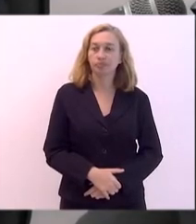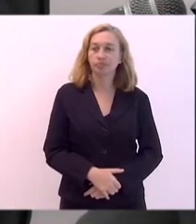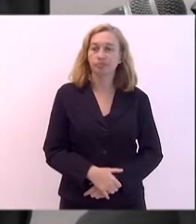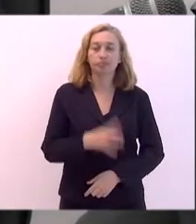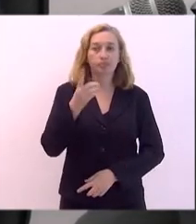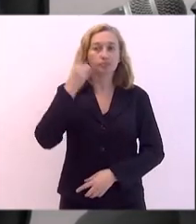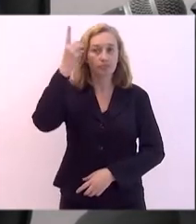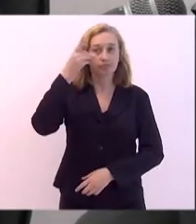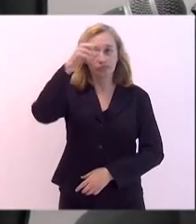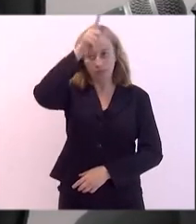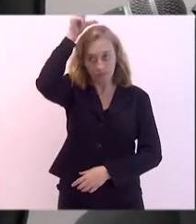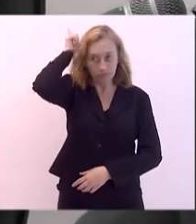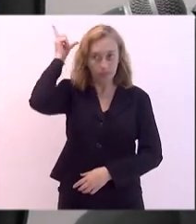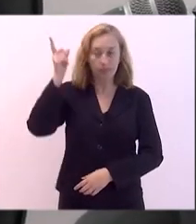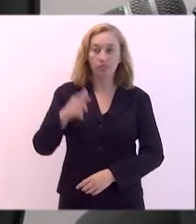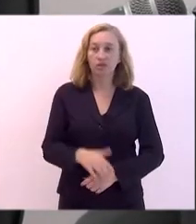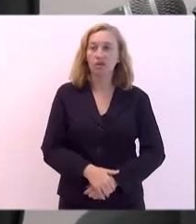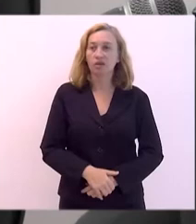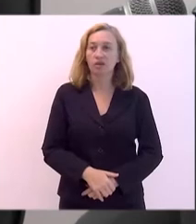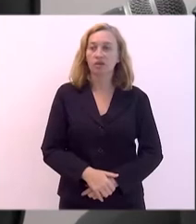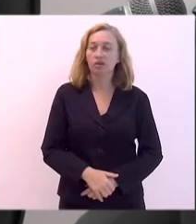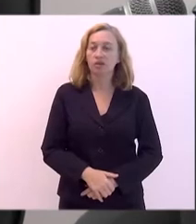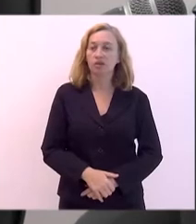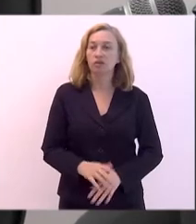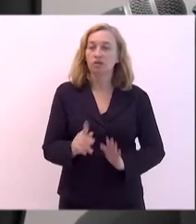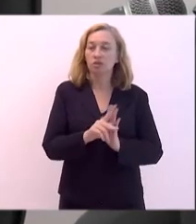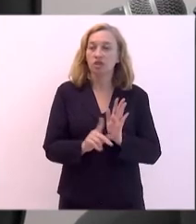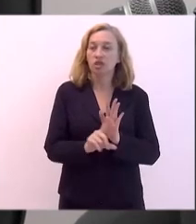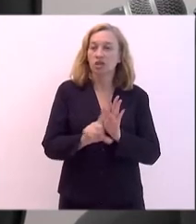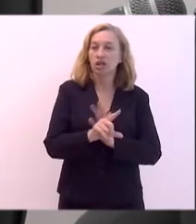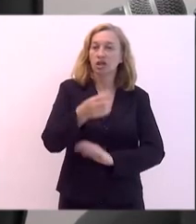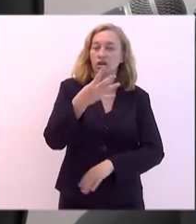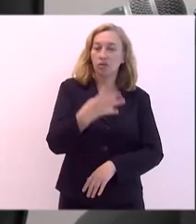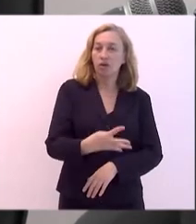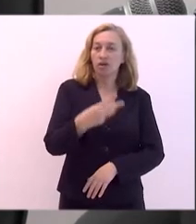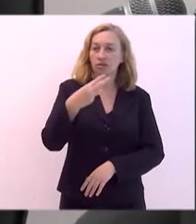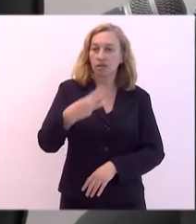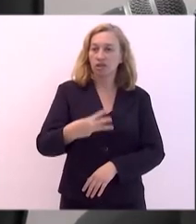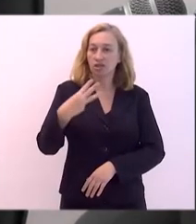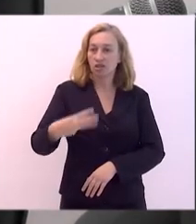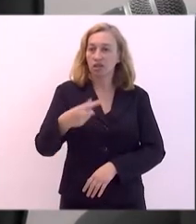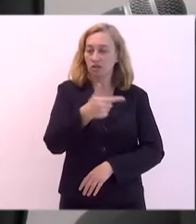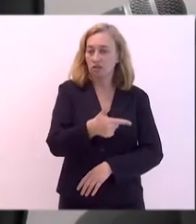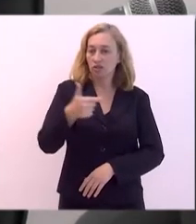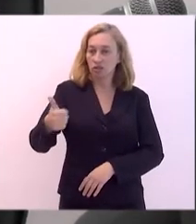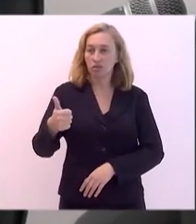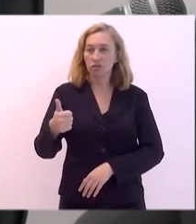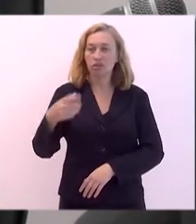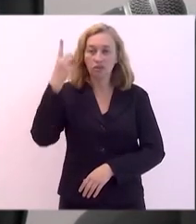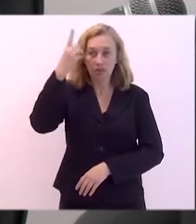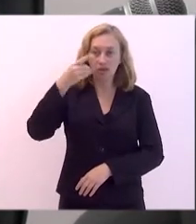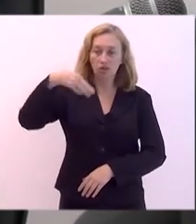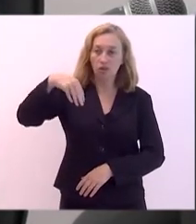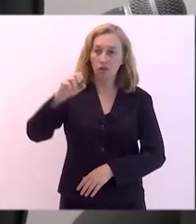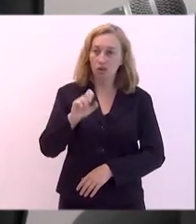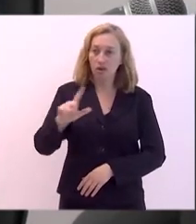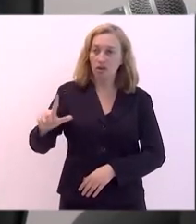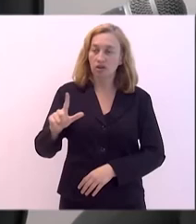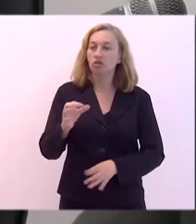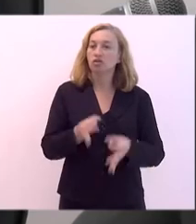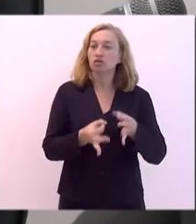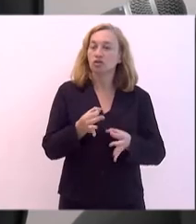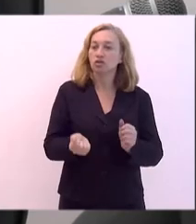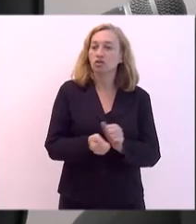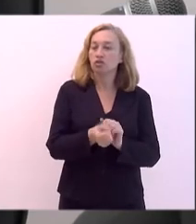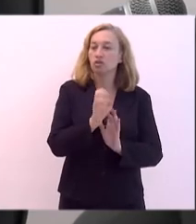Deputado Luiz Paulo, 31 da pauta. Projeto de lei 4336-2021, autoria do deputado Noel de Carvalho, parecer pela juridicidade